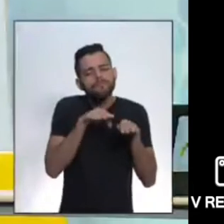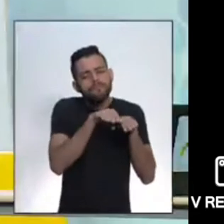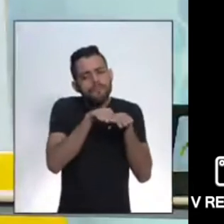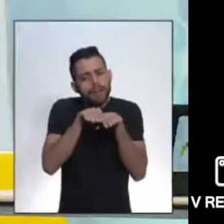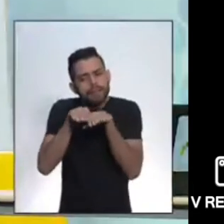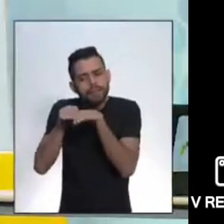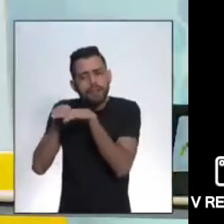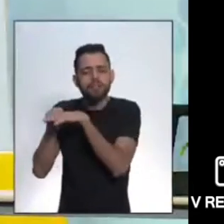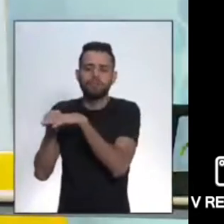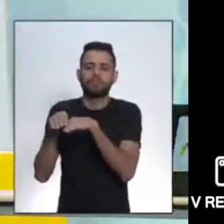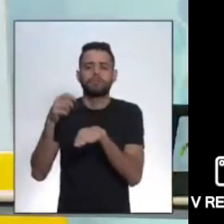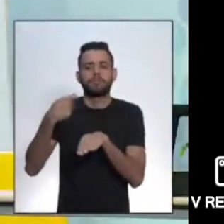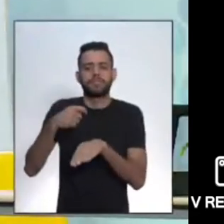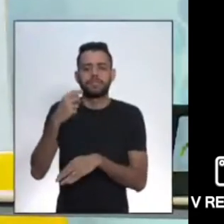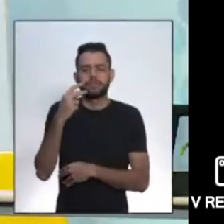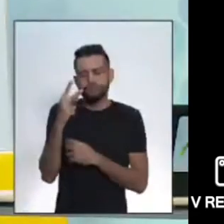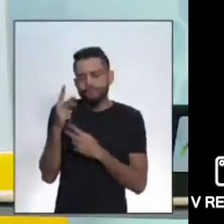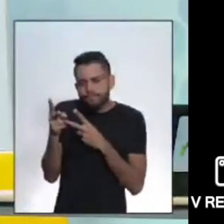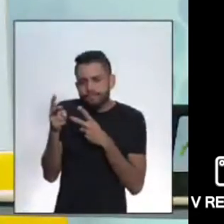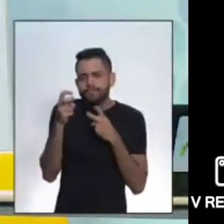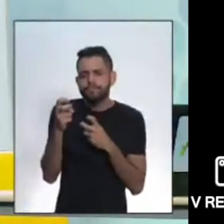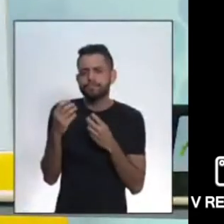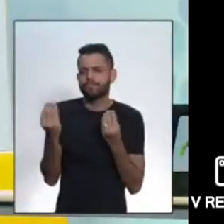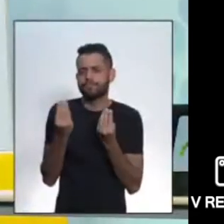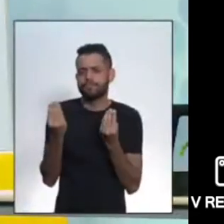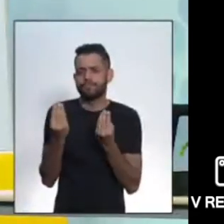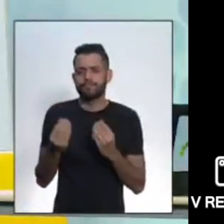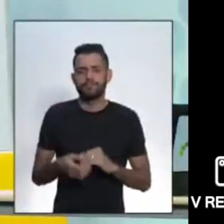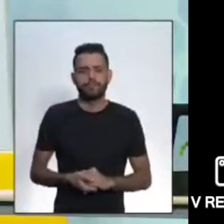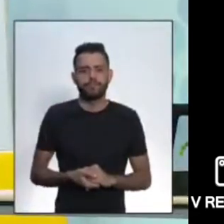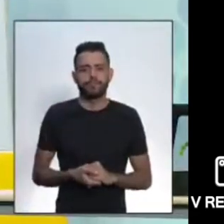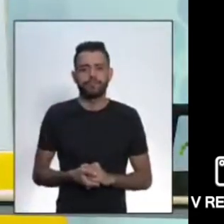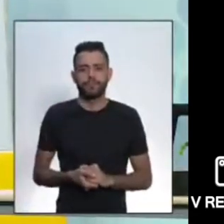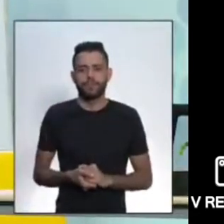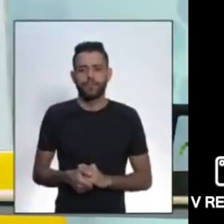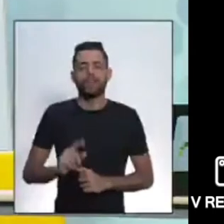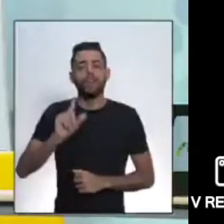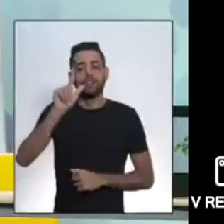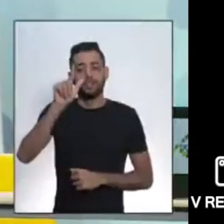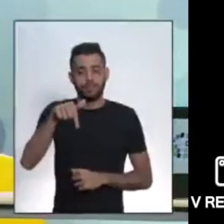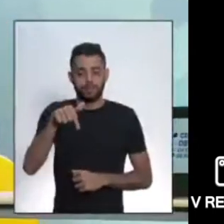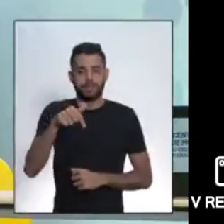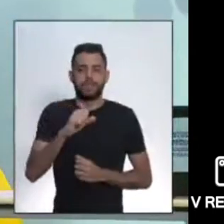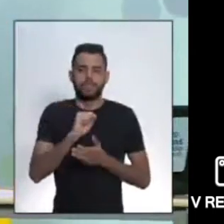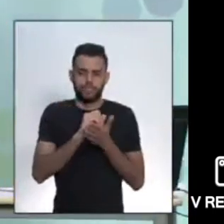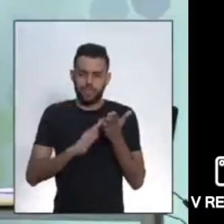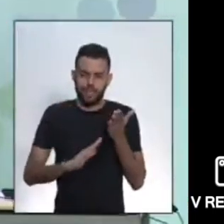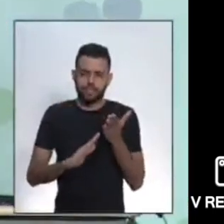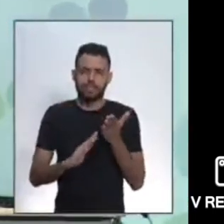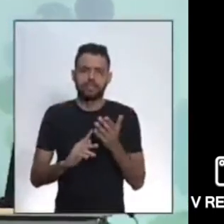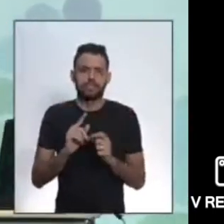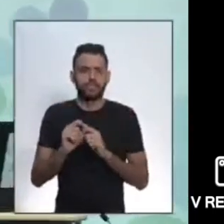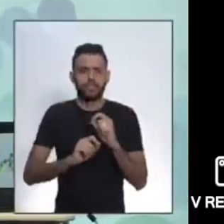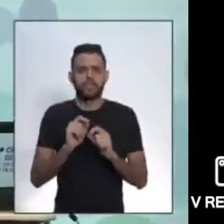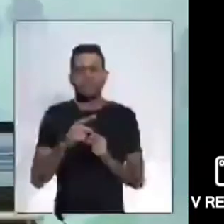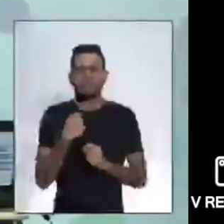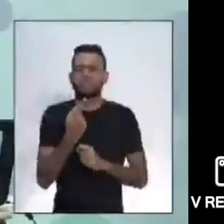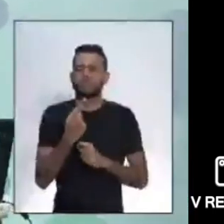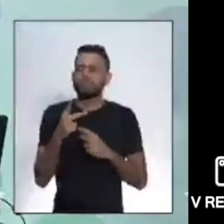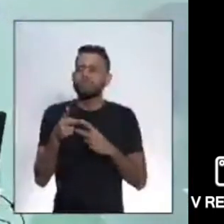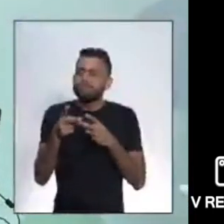padrão tem que identificar conforme for. No próximo slide, na próxima atividade aí para vocês, nós vamos identificar